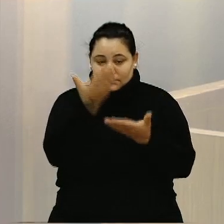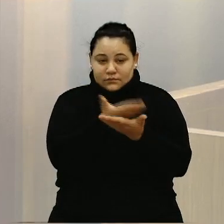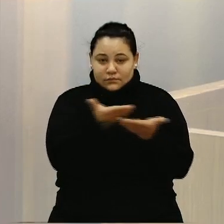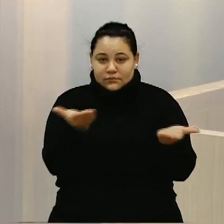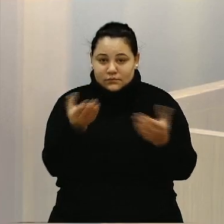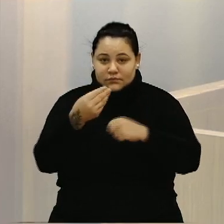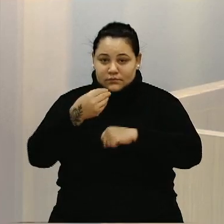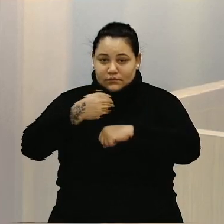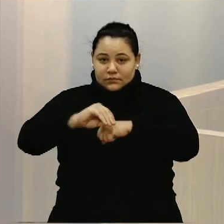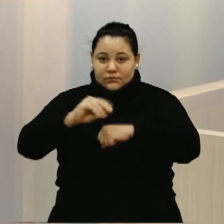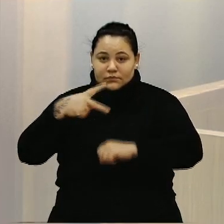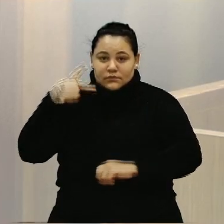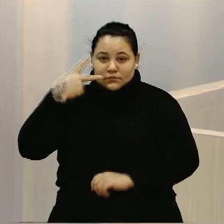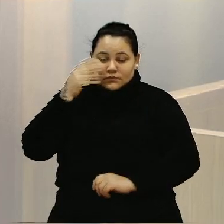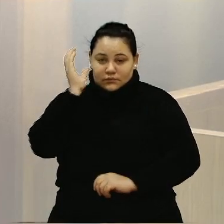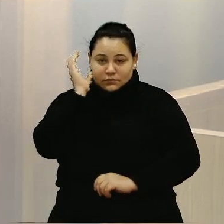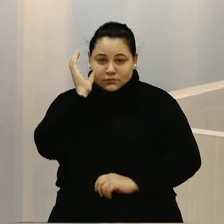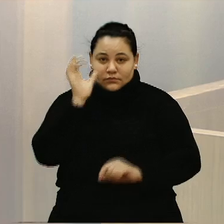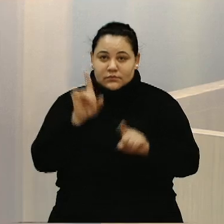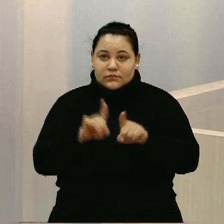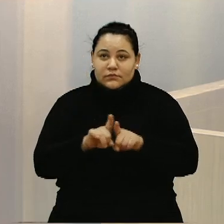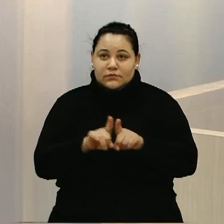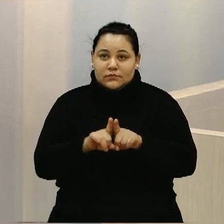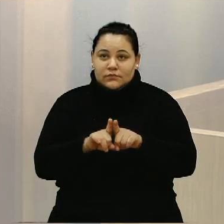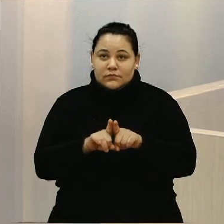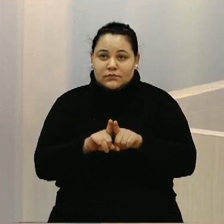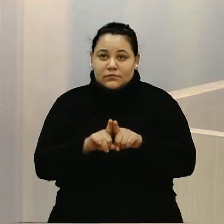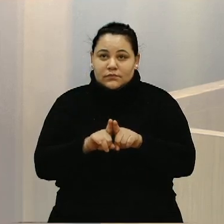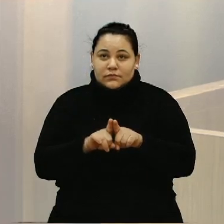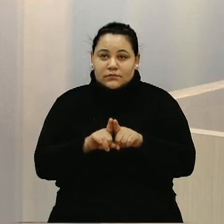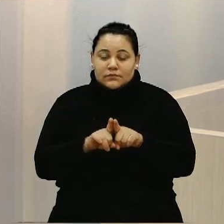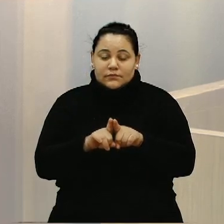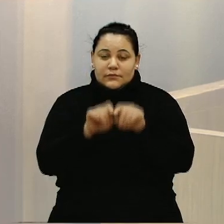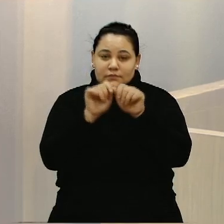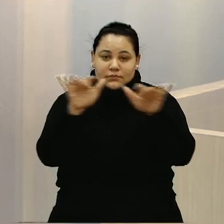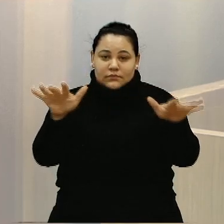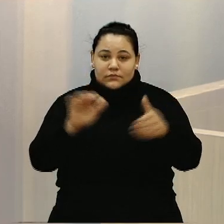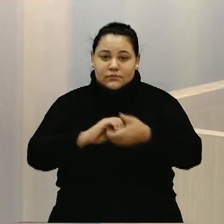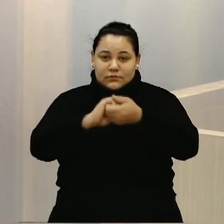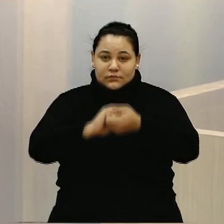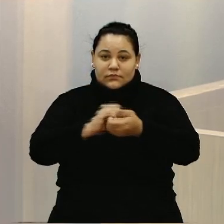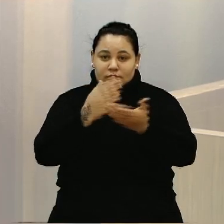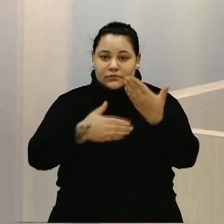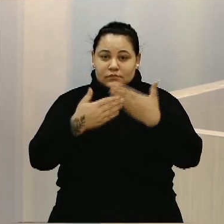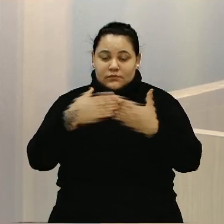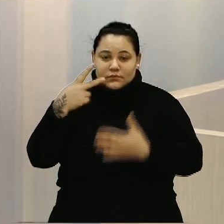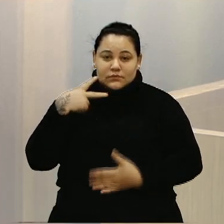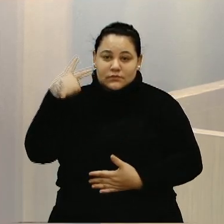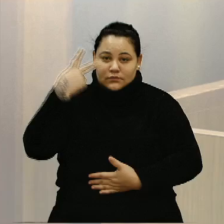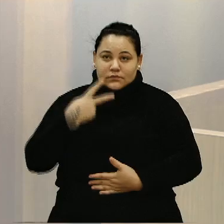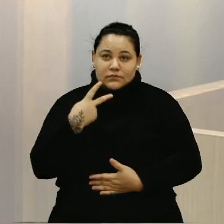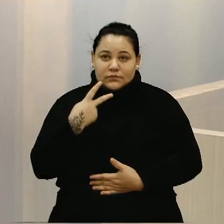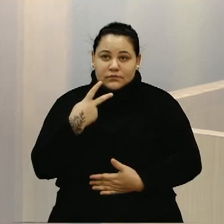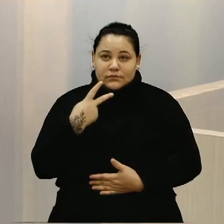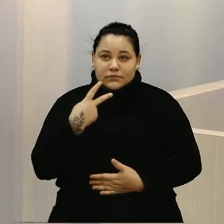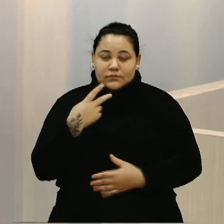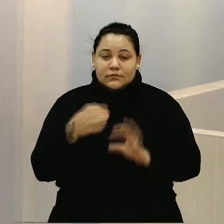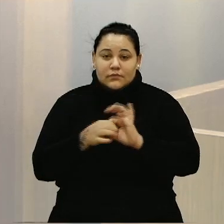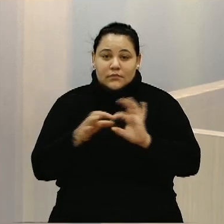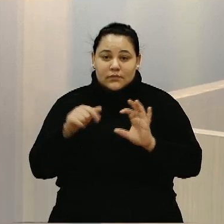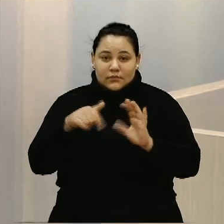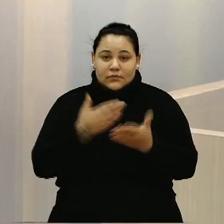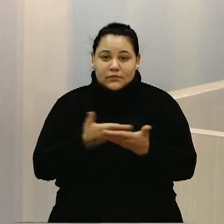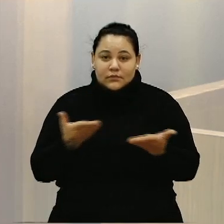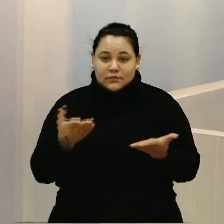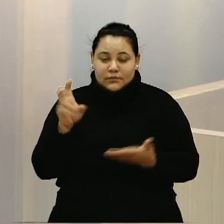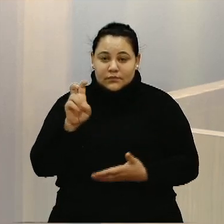Cadori e aberto por todos os demais vereadores e lideranças, um espaço para o 5º Batalhão de Bombeiro Militar trazer um pouquinho daquilo